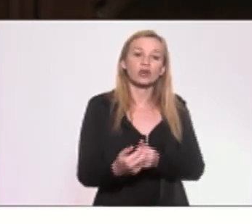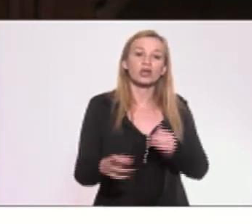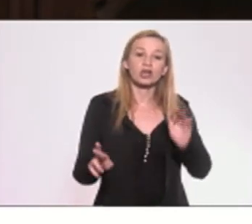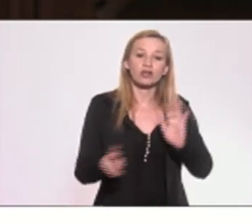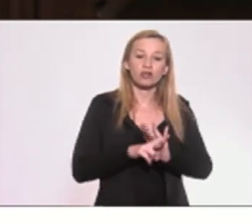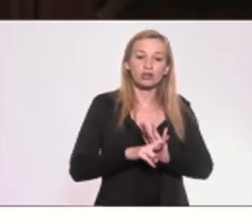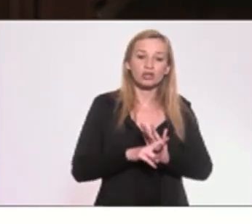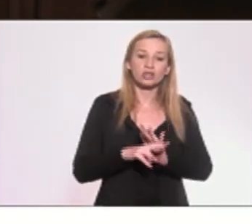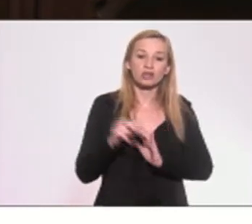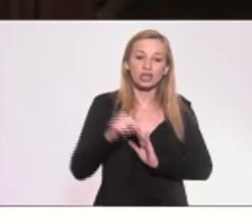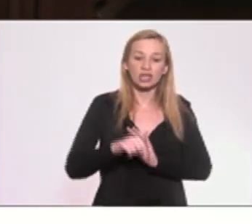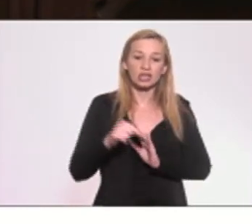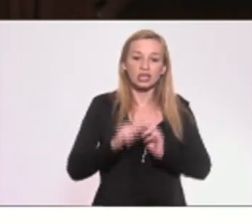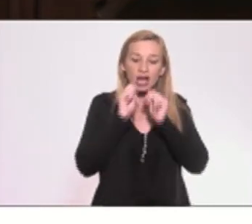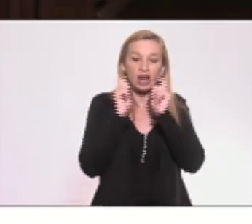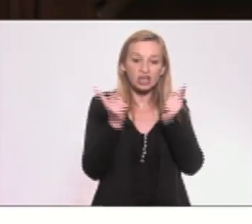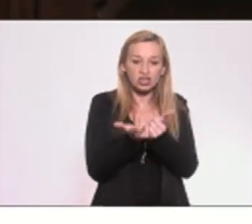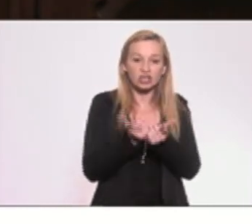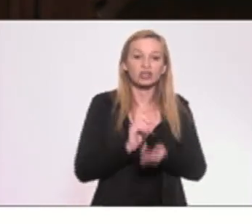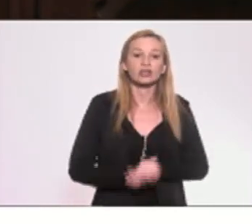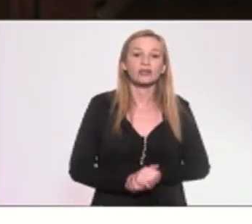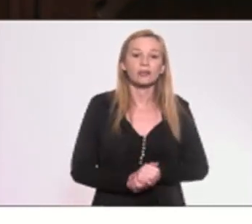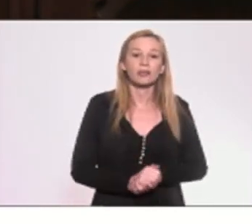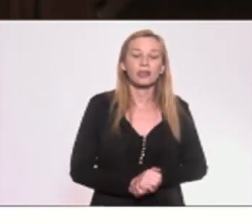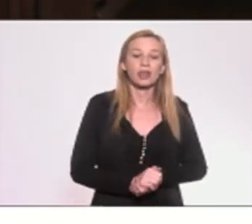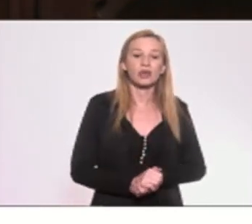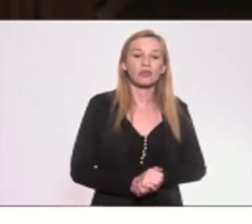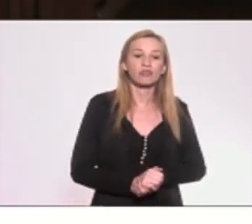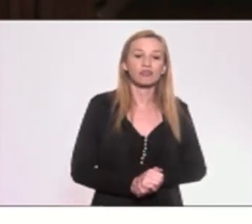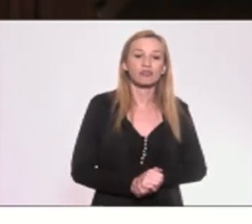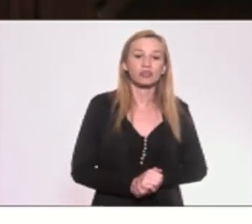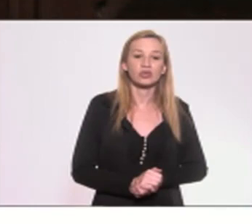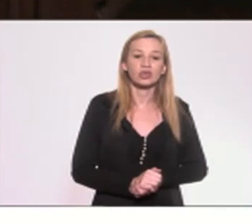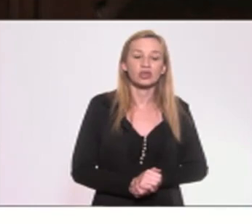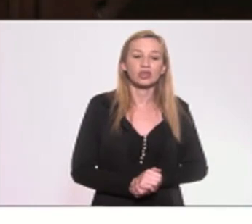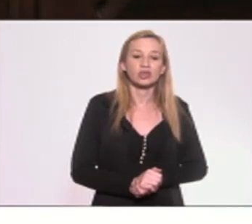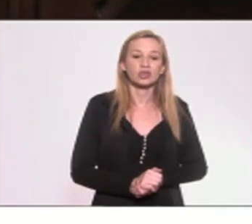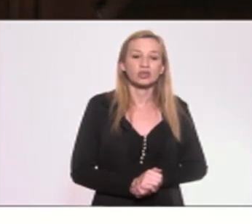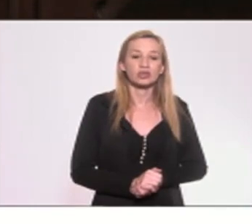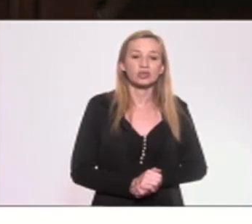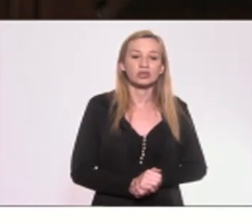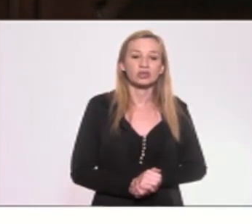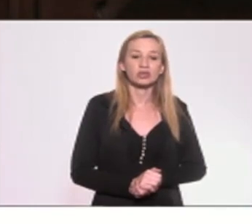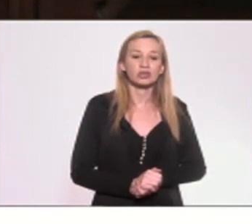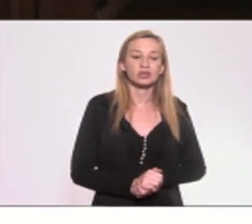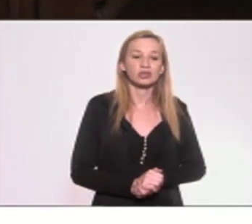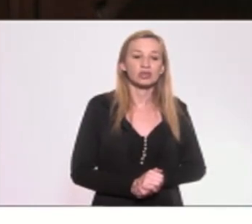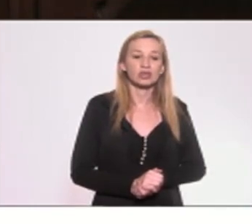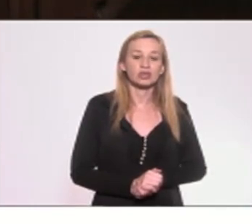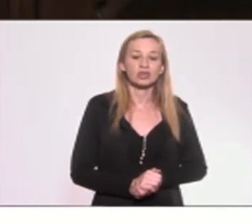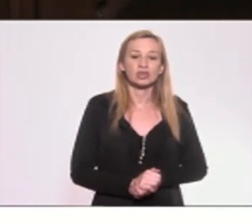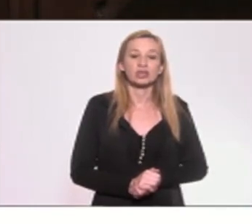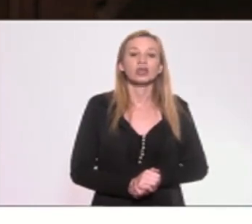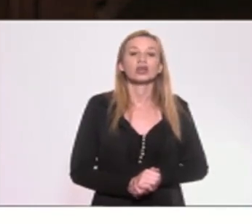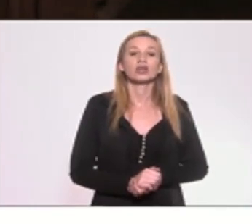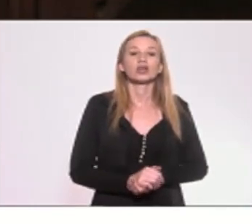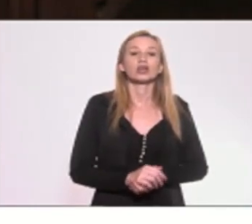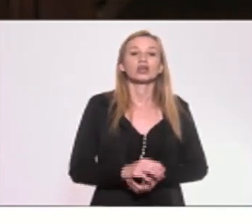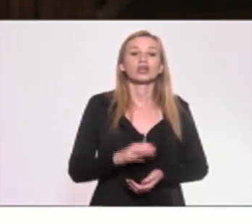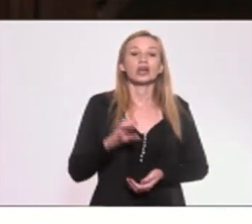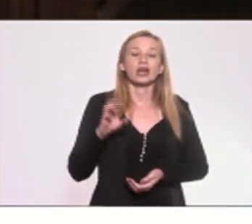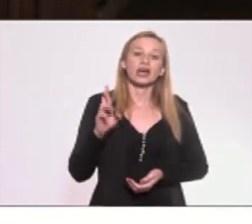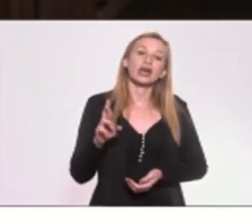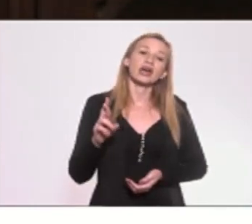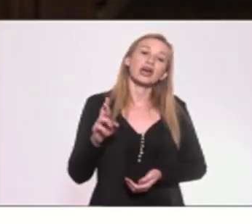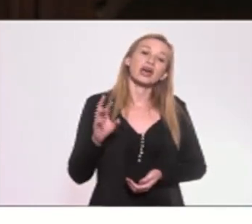estavam deputados, que sequer estavam mencionados pela decisão do STF enviada à Alerj.